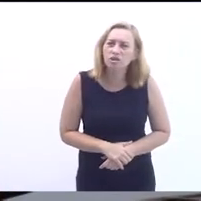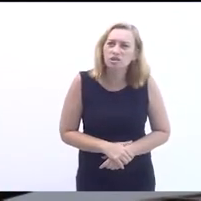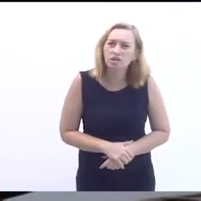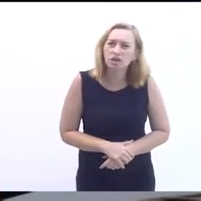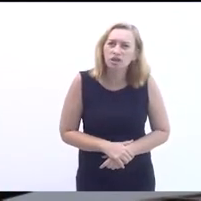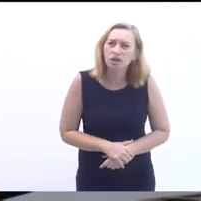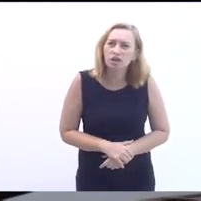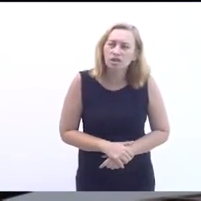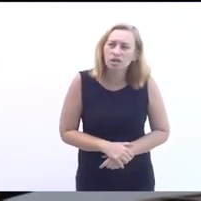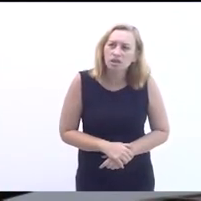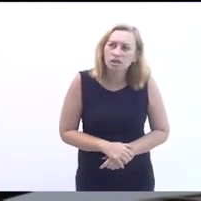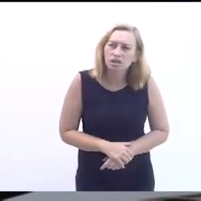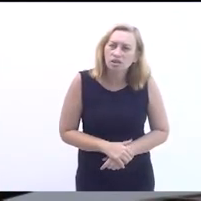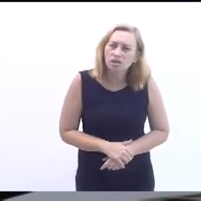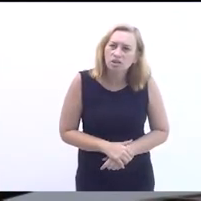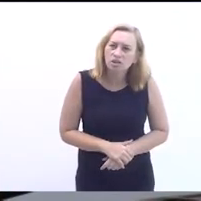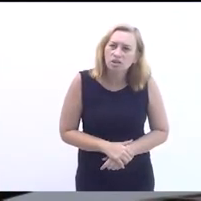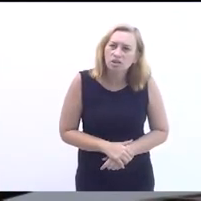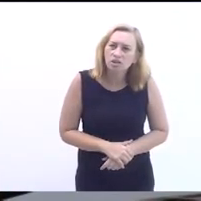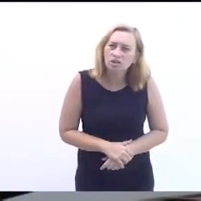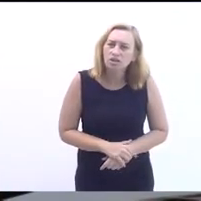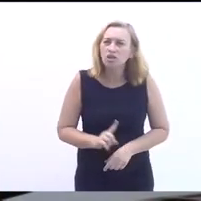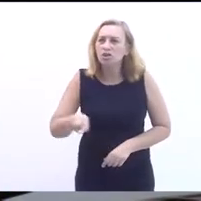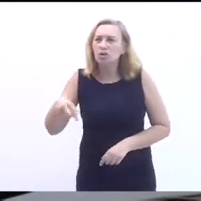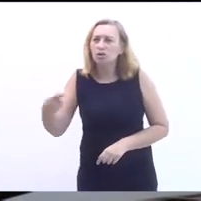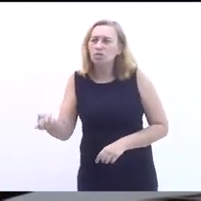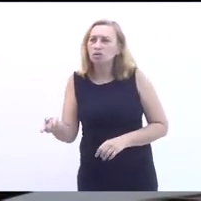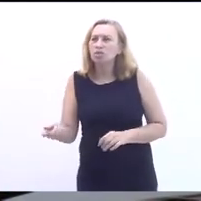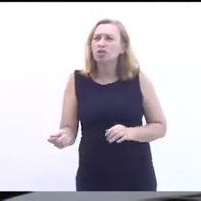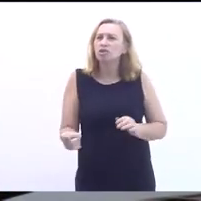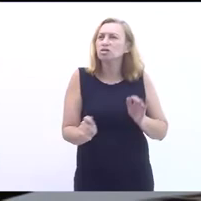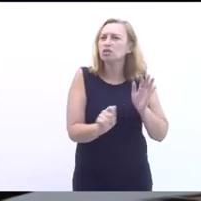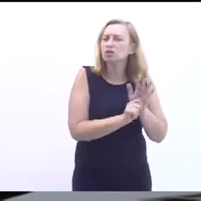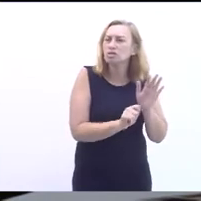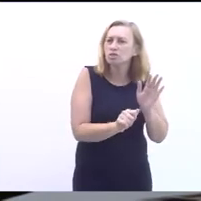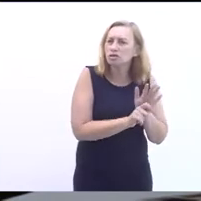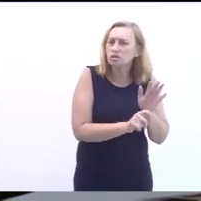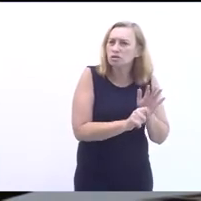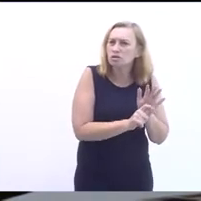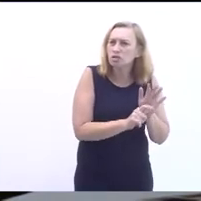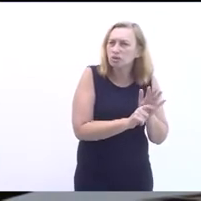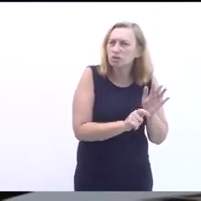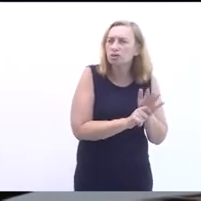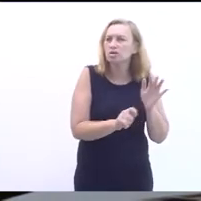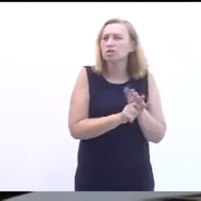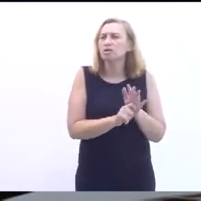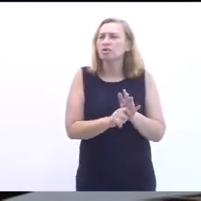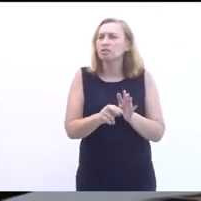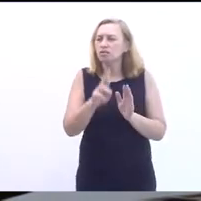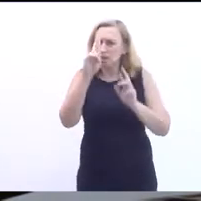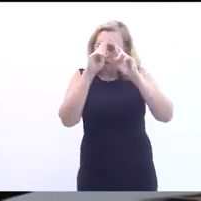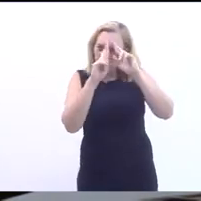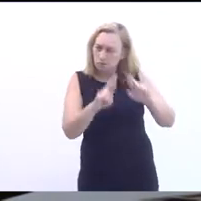atenção integral a pessoas fazem uso de álcool e Outras Drogas não é assim foi respeitado avós e as colocações de